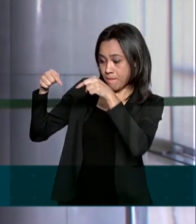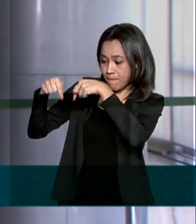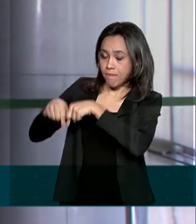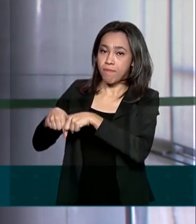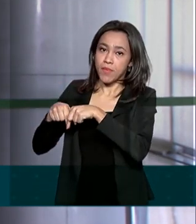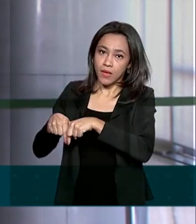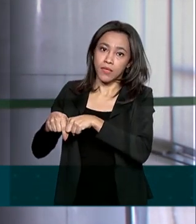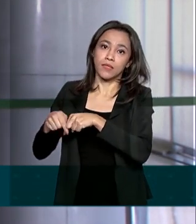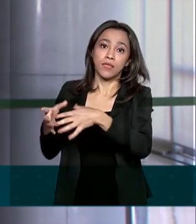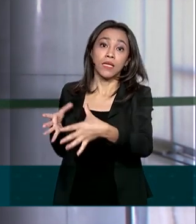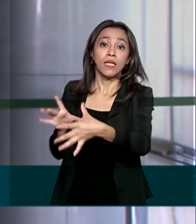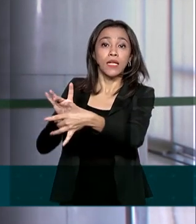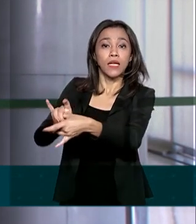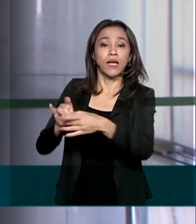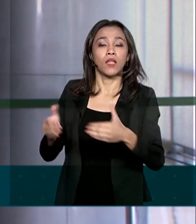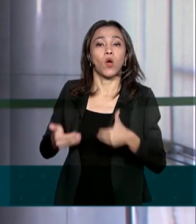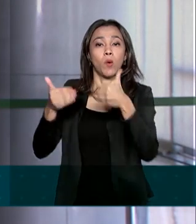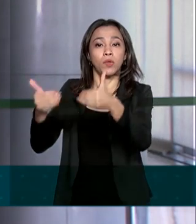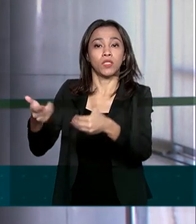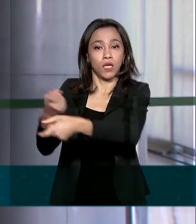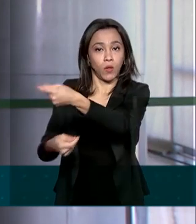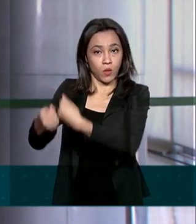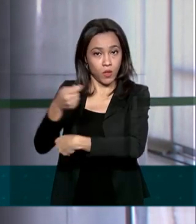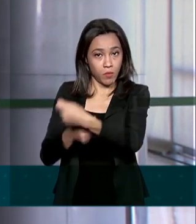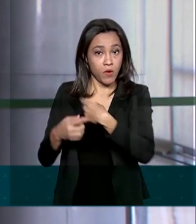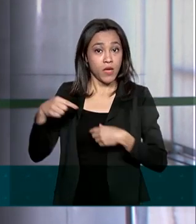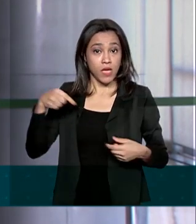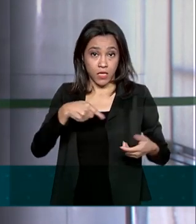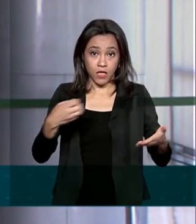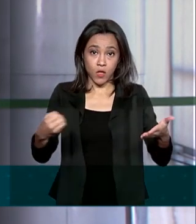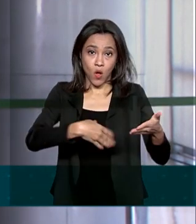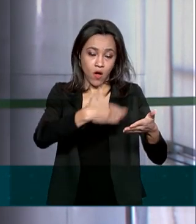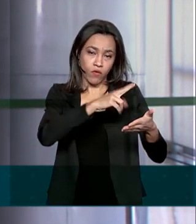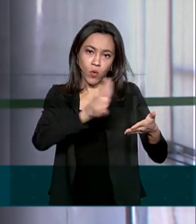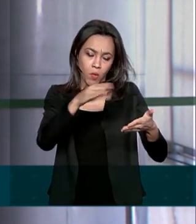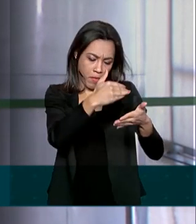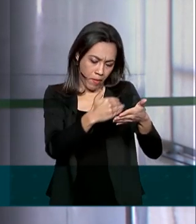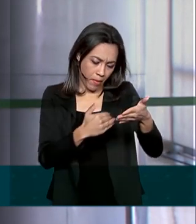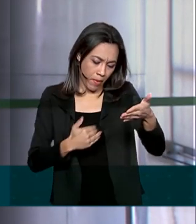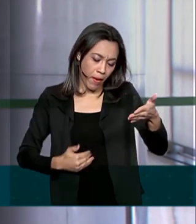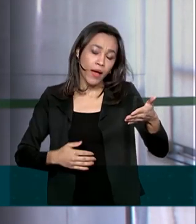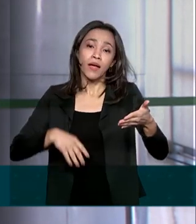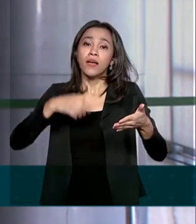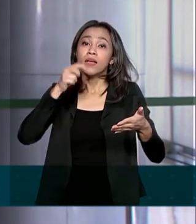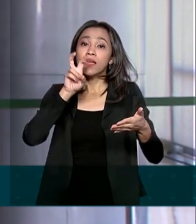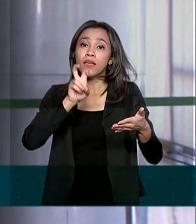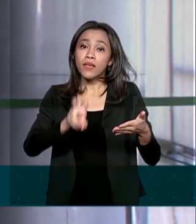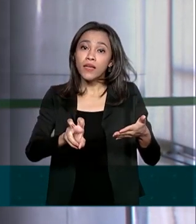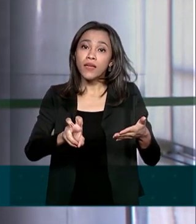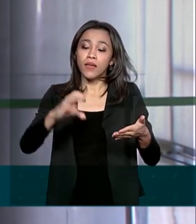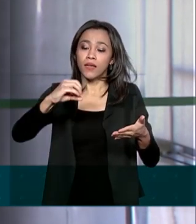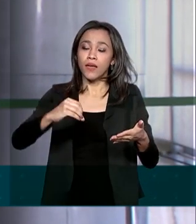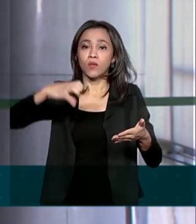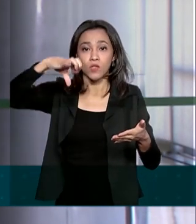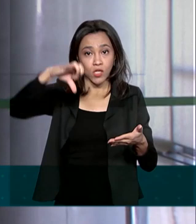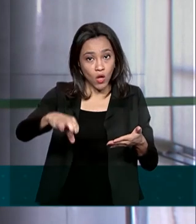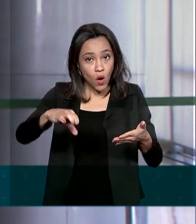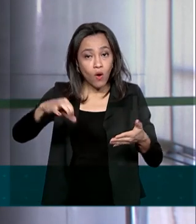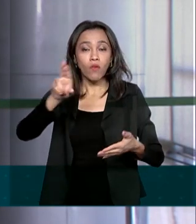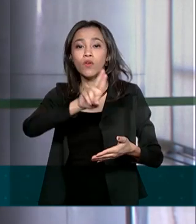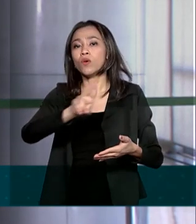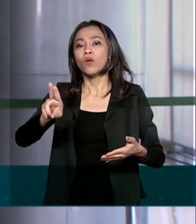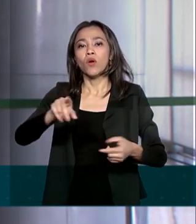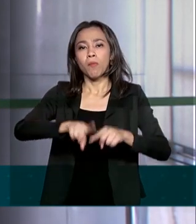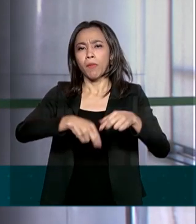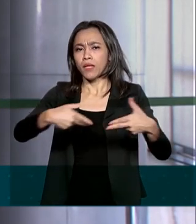Ministério da Economia. E com essa nova lista, chega a 509 o número de produtos que tiveram a tarifa de